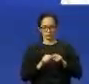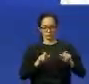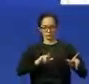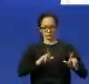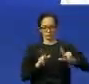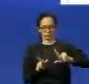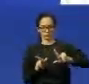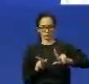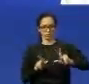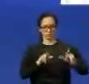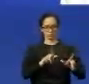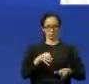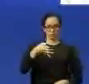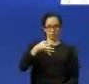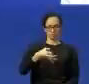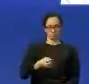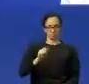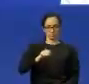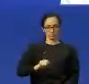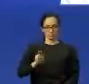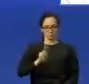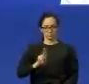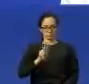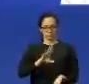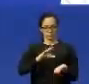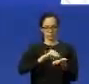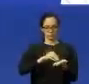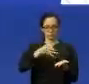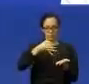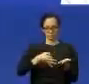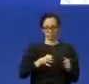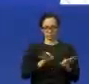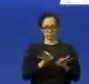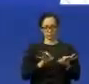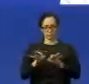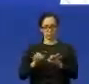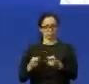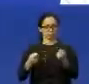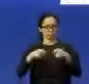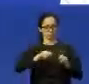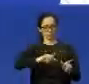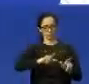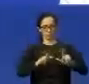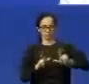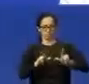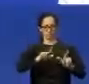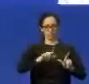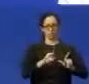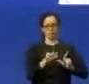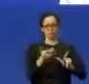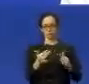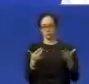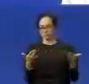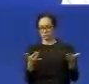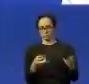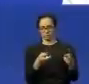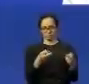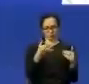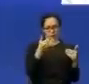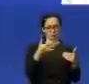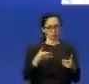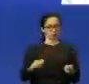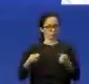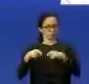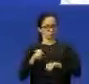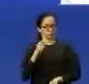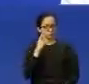na posição original, obedecendo ao que foi estabelecido, é girando-a em um ângulo de quanto aí, em qual sentido? Se você for analisar, ela